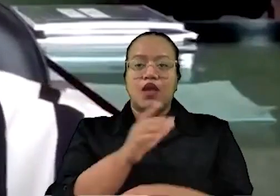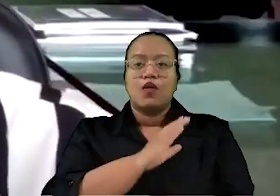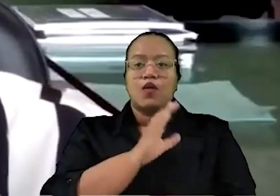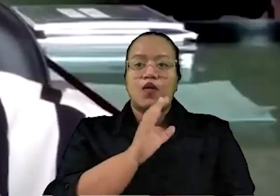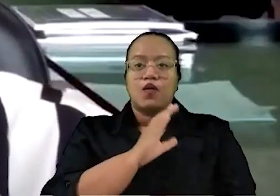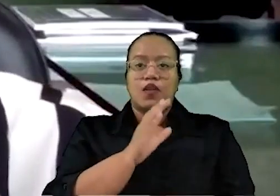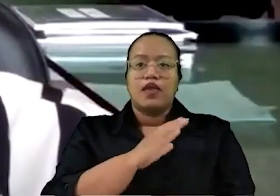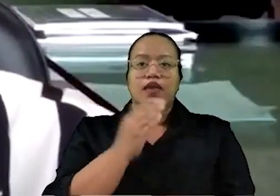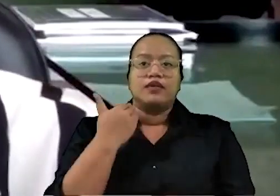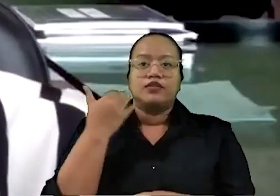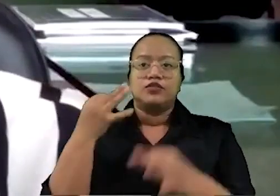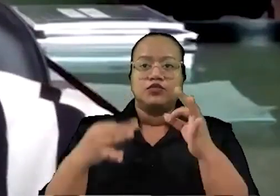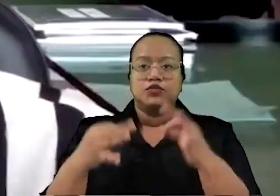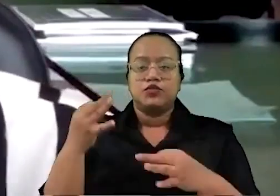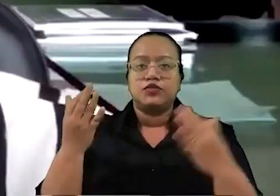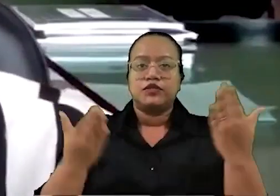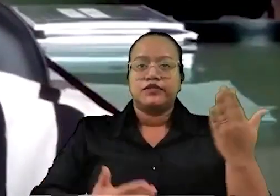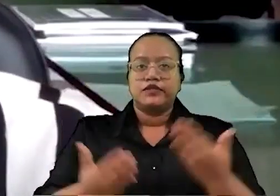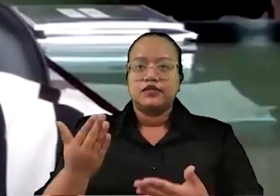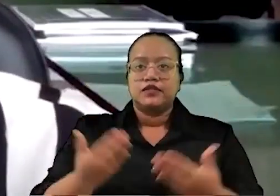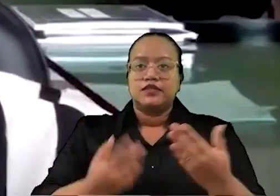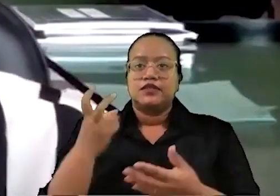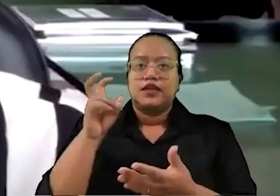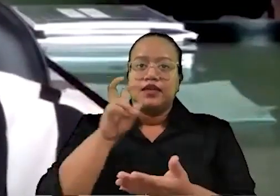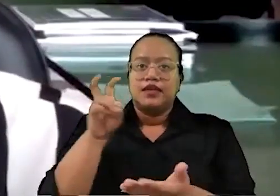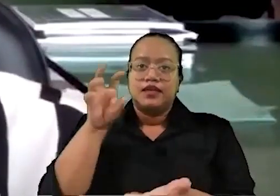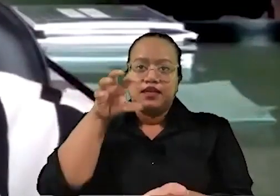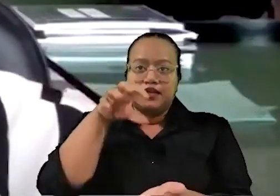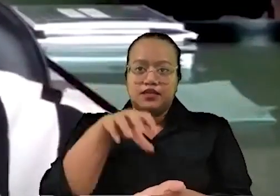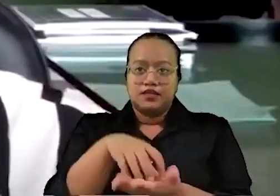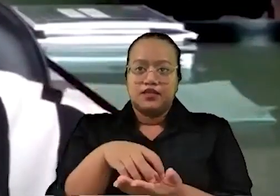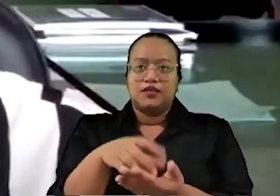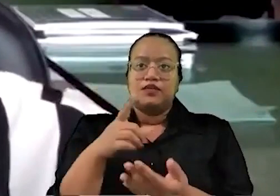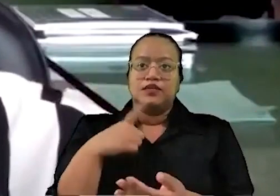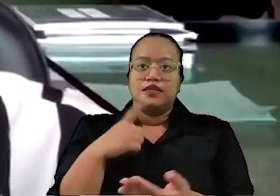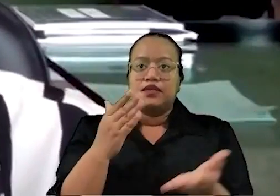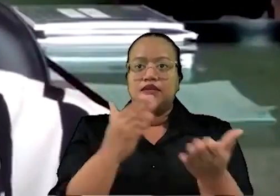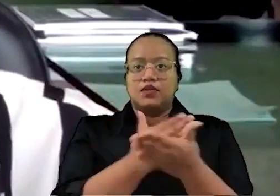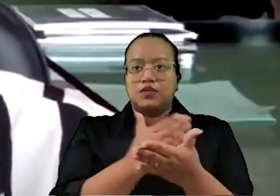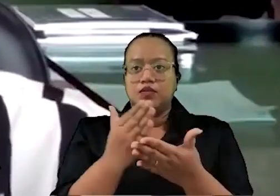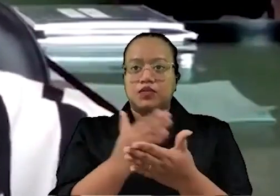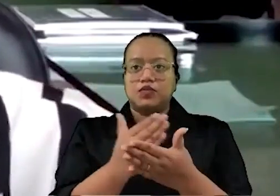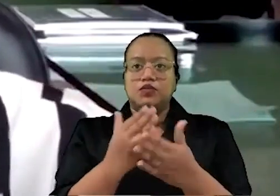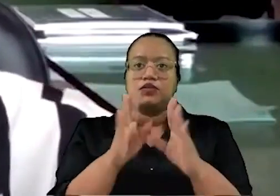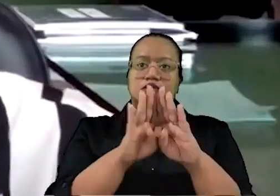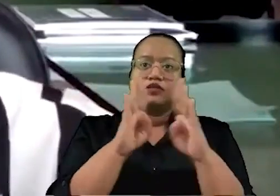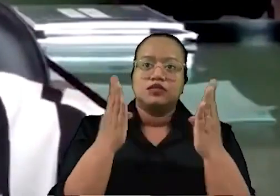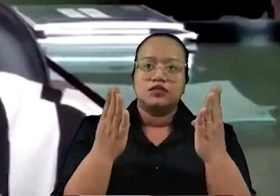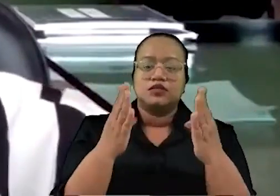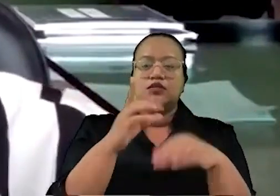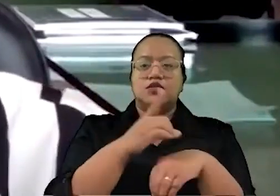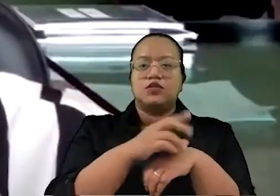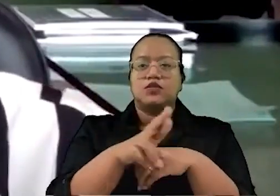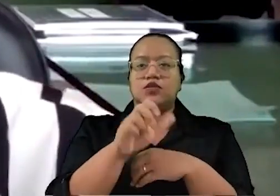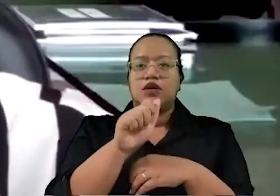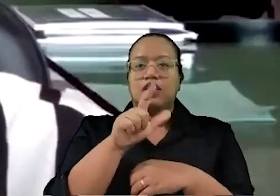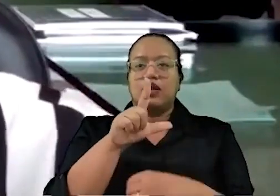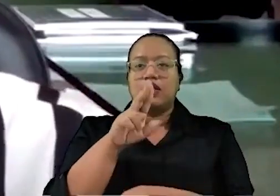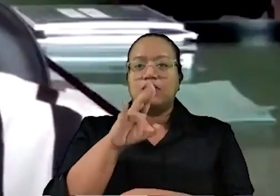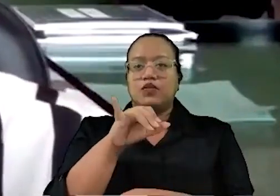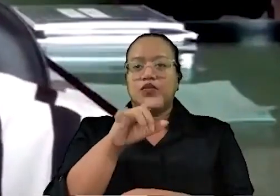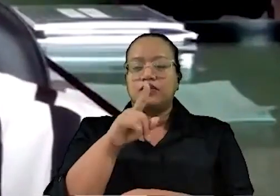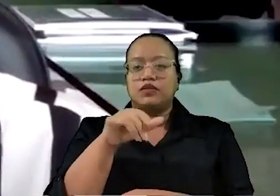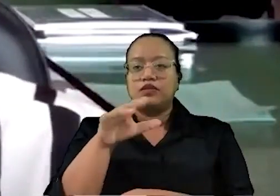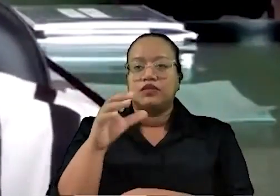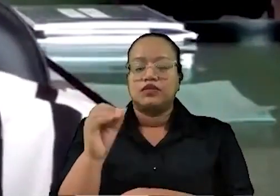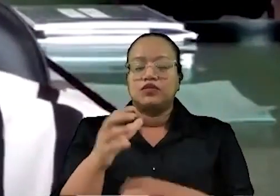servidores da Quinta Região. Vejo aqui, inclusive, alguns com a câmera aberta, doutor Aloísio, que é diretor do Foro da Seção Judiciária de Alagoas,